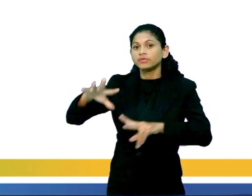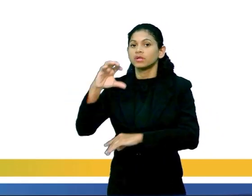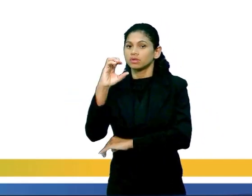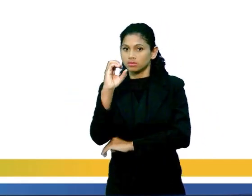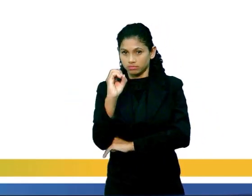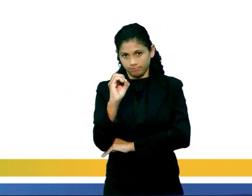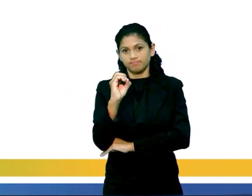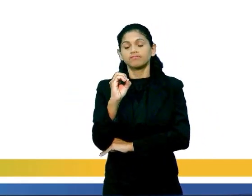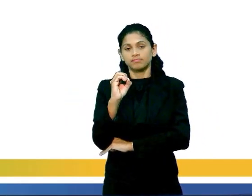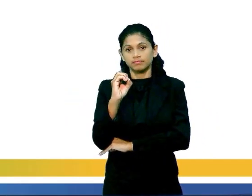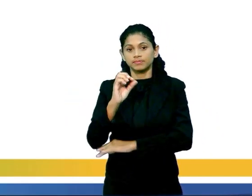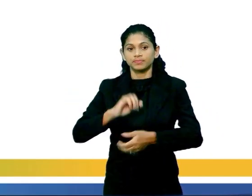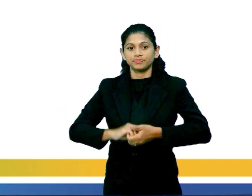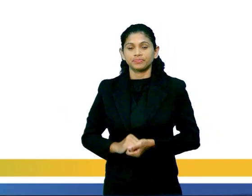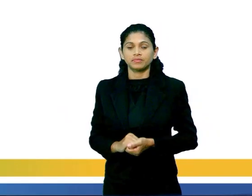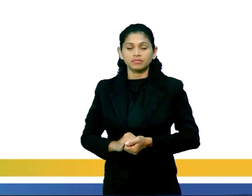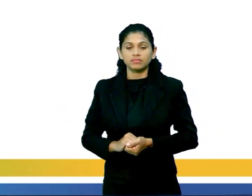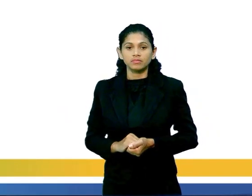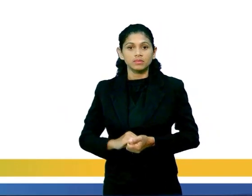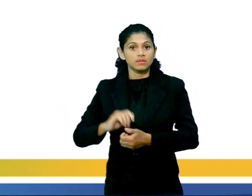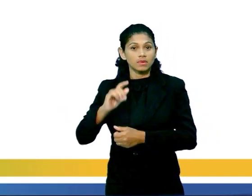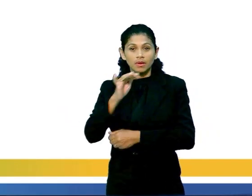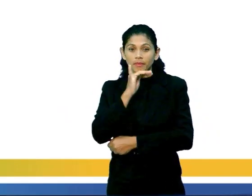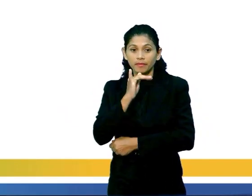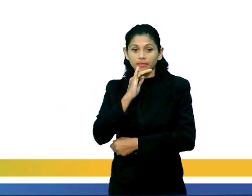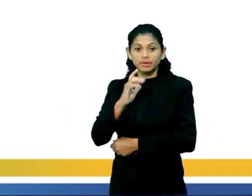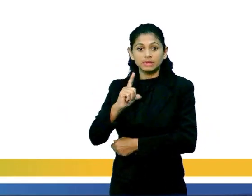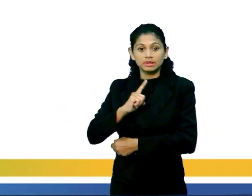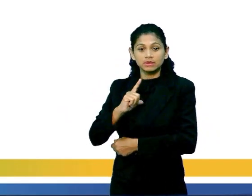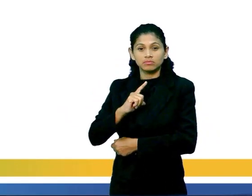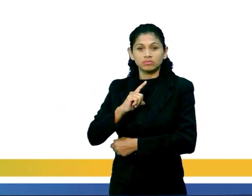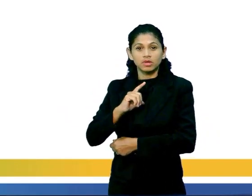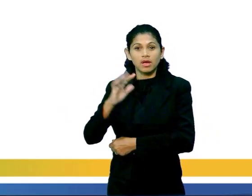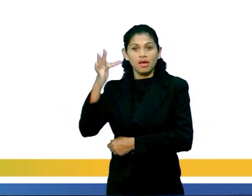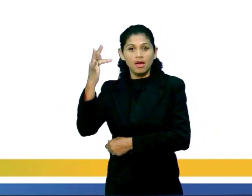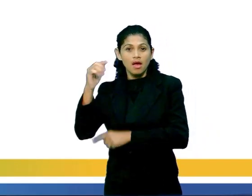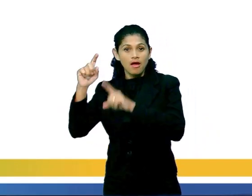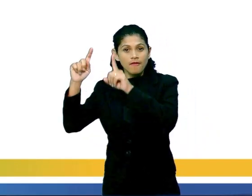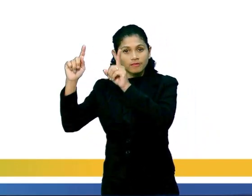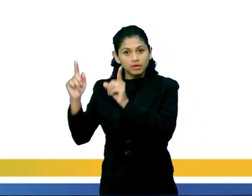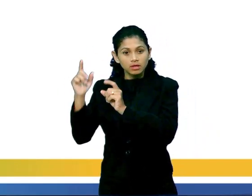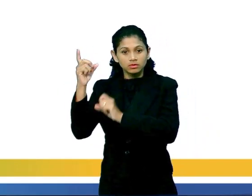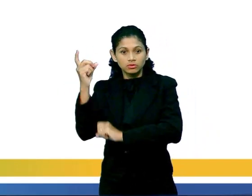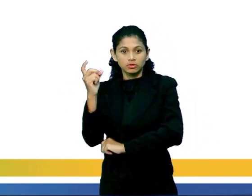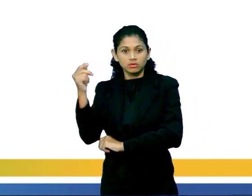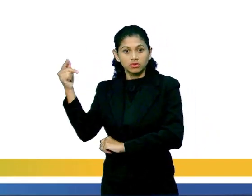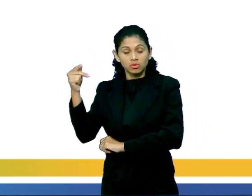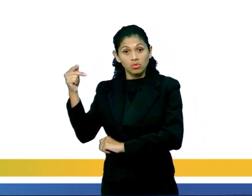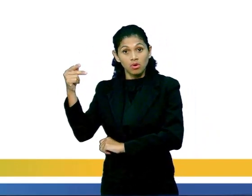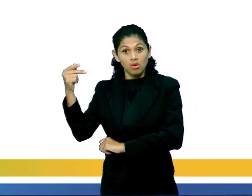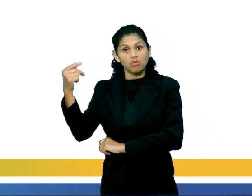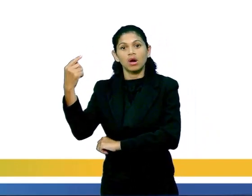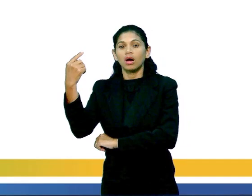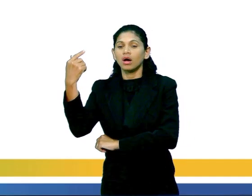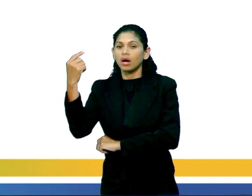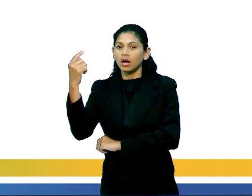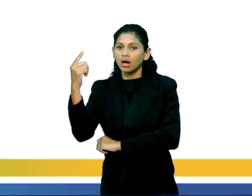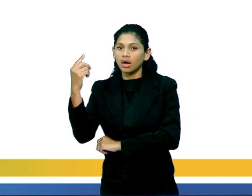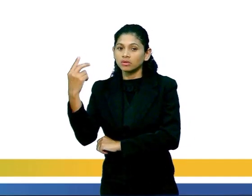no ensino médio. Temos aí, 2x quadrado mais 3x mais 5,